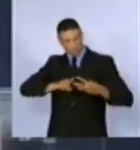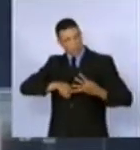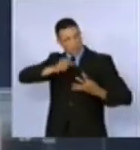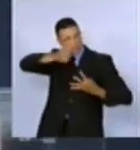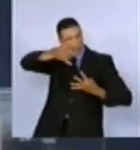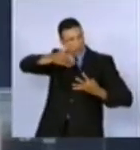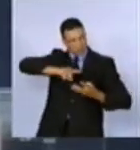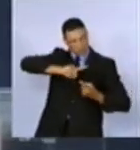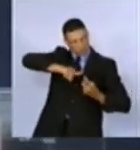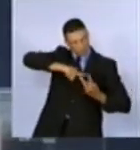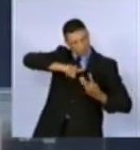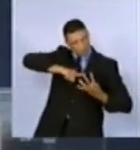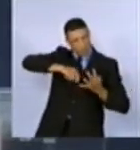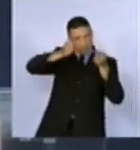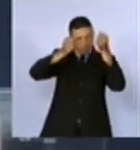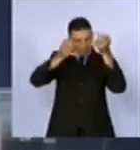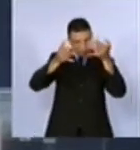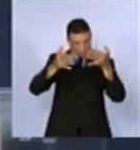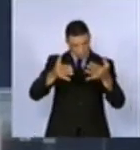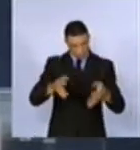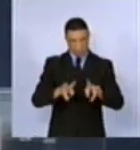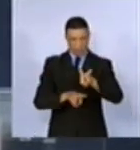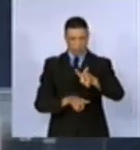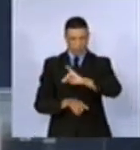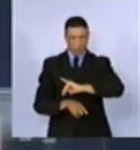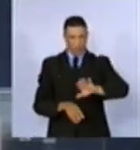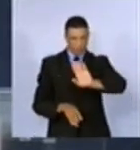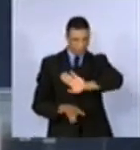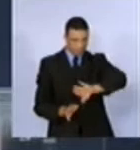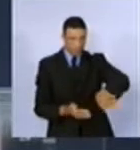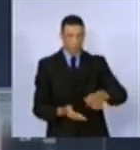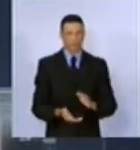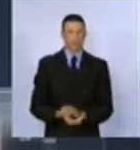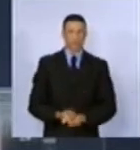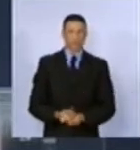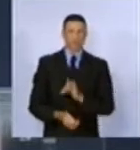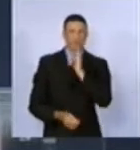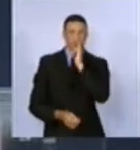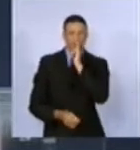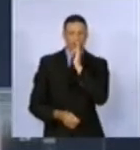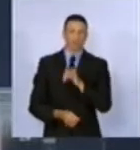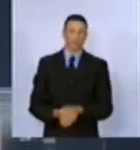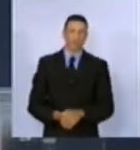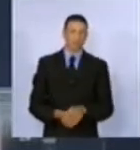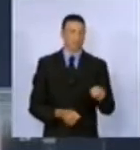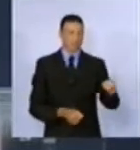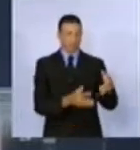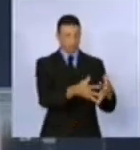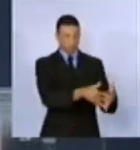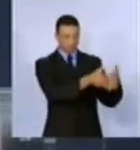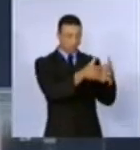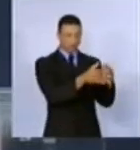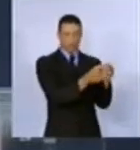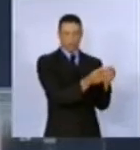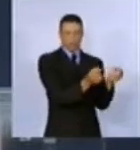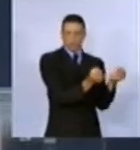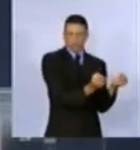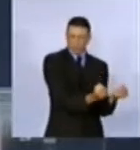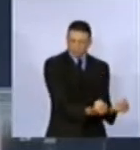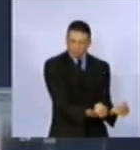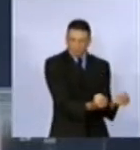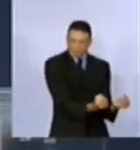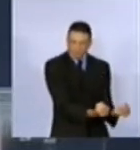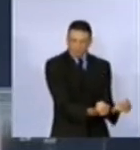principalmente na etapa da colheita a gente tem a questão das colheitadeiras pesadas que já foram